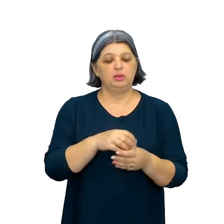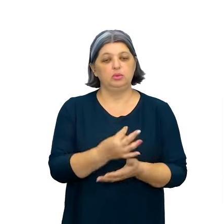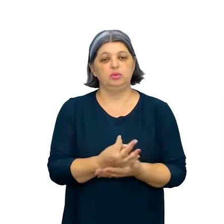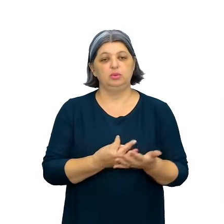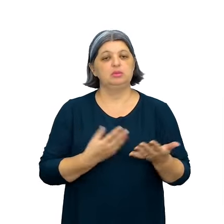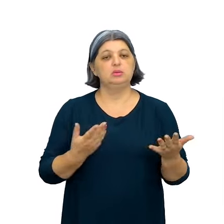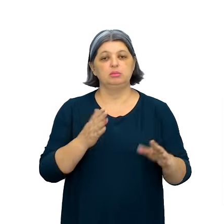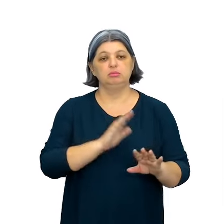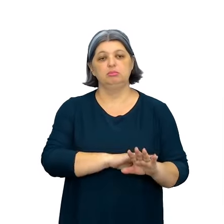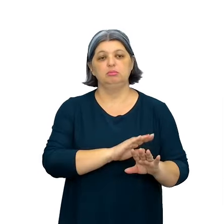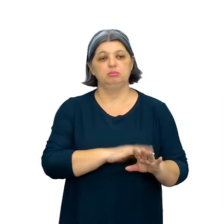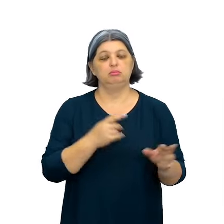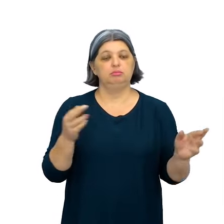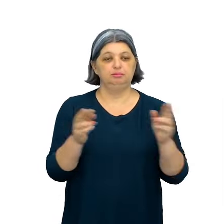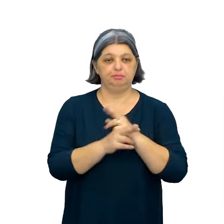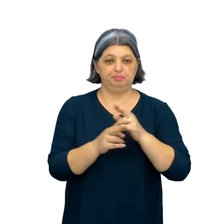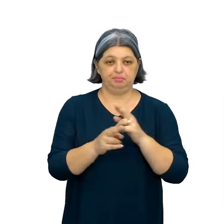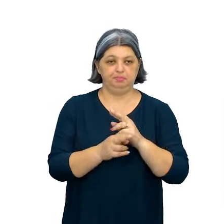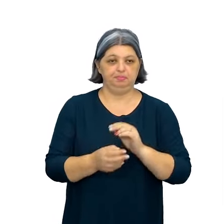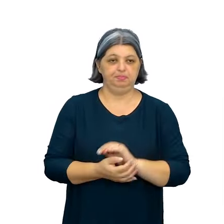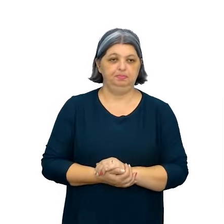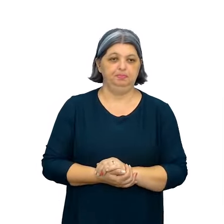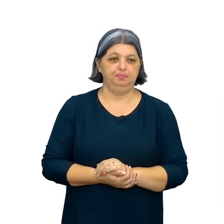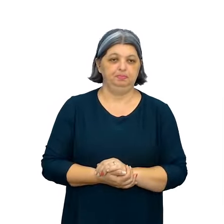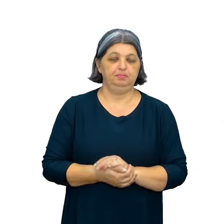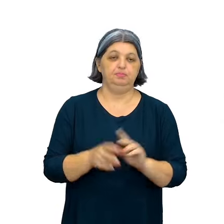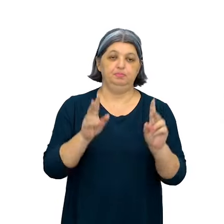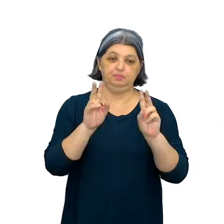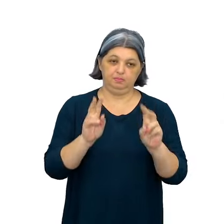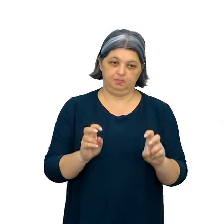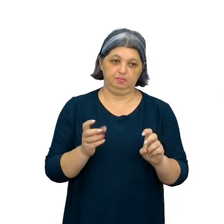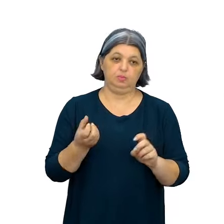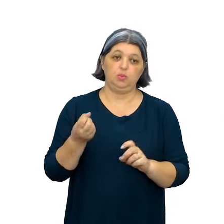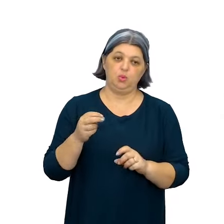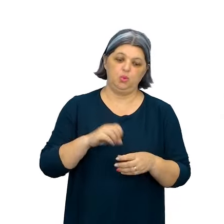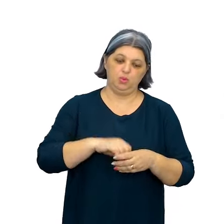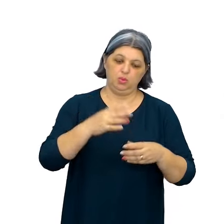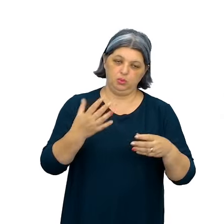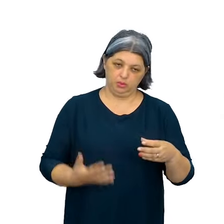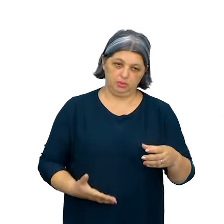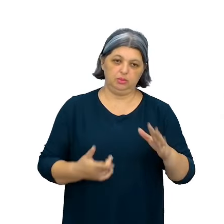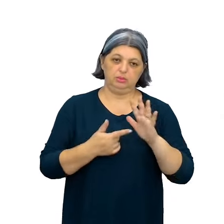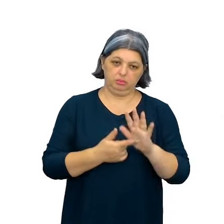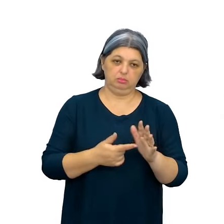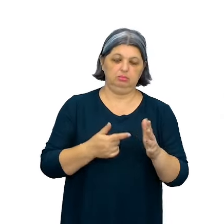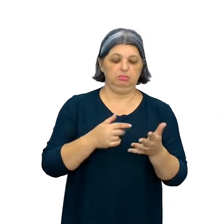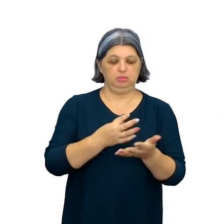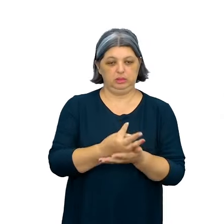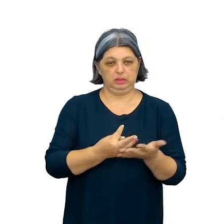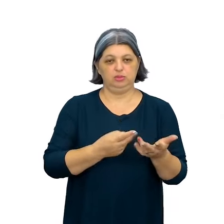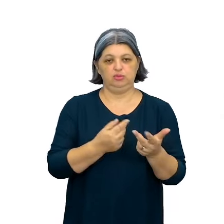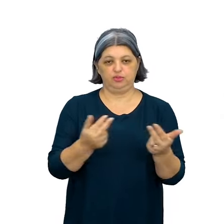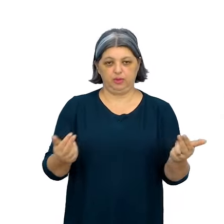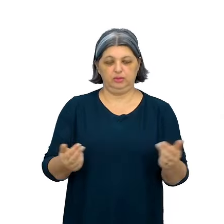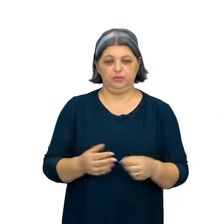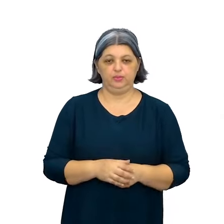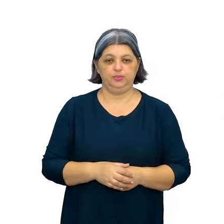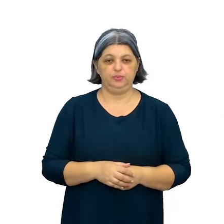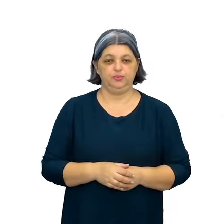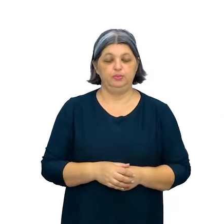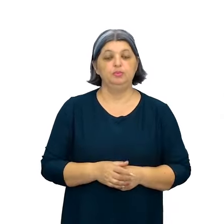se estabelecem relações entre temas ou conteúdos abordados em diversos textos.